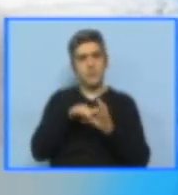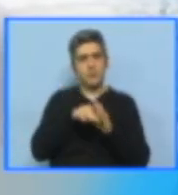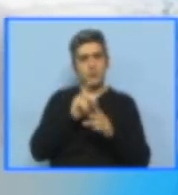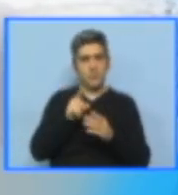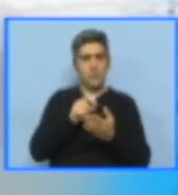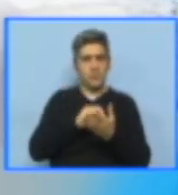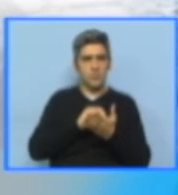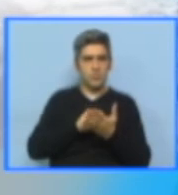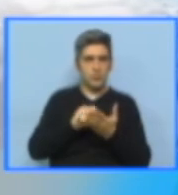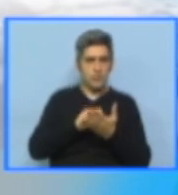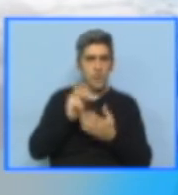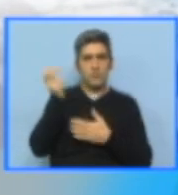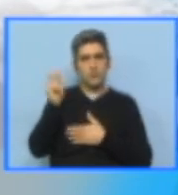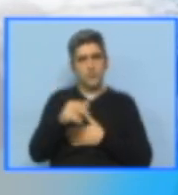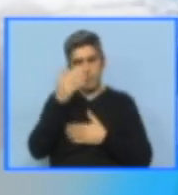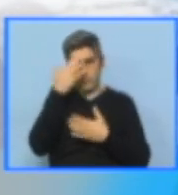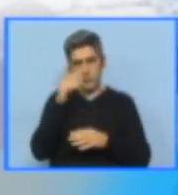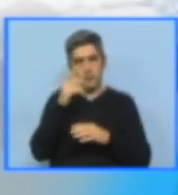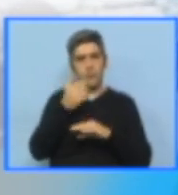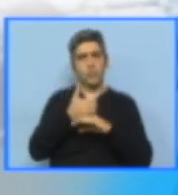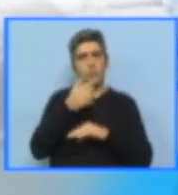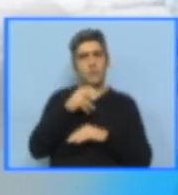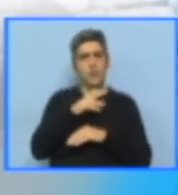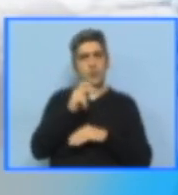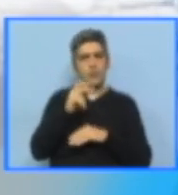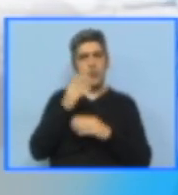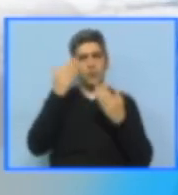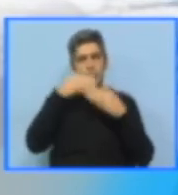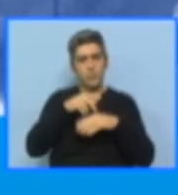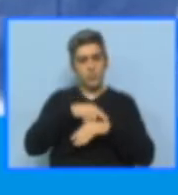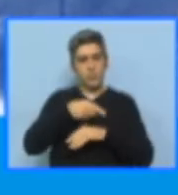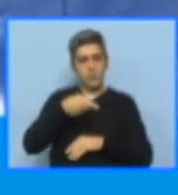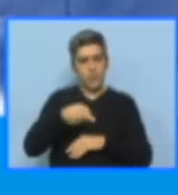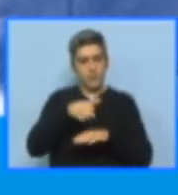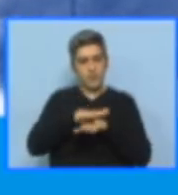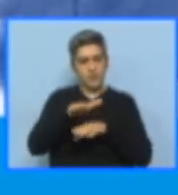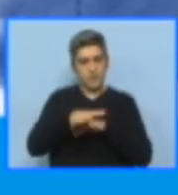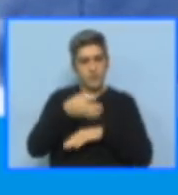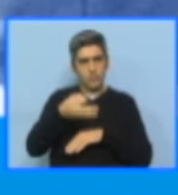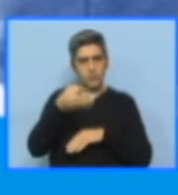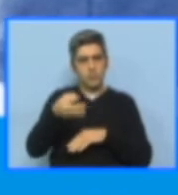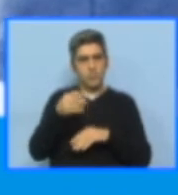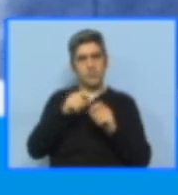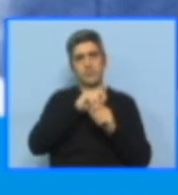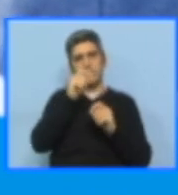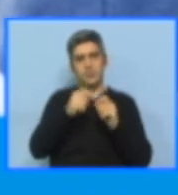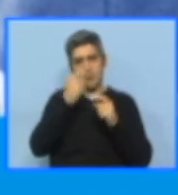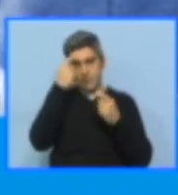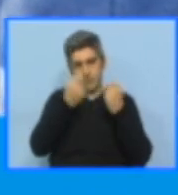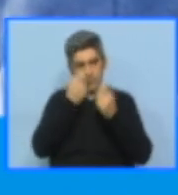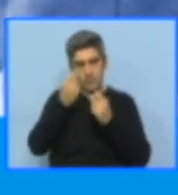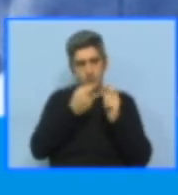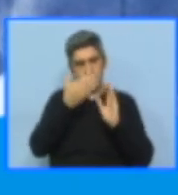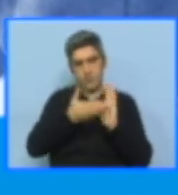preciso inscrição prévia? Basta aparecer na Torre da Marca à noite de terça-feira às 9 horas e lá estaremos para este ciclo de reflexões,